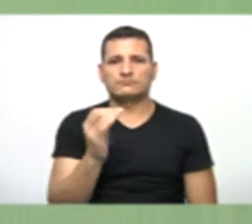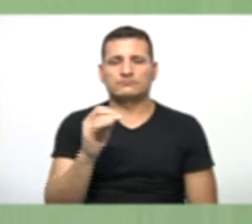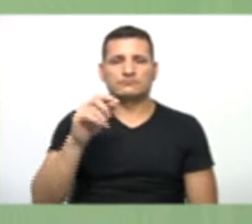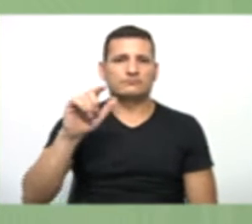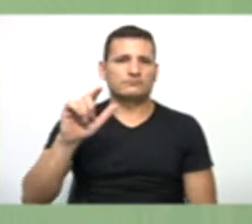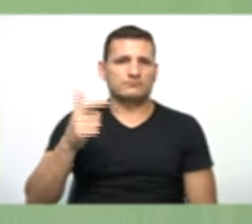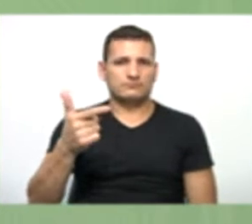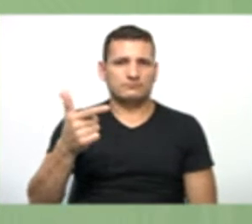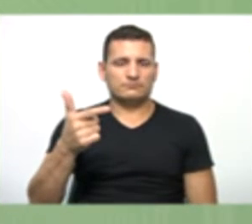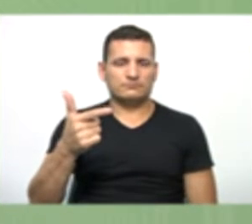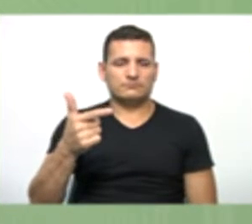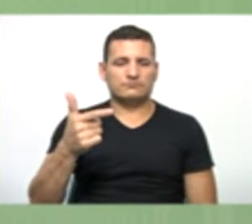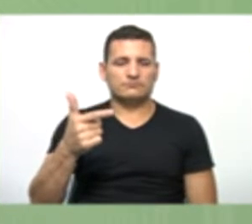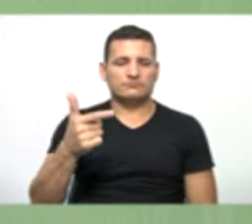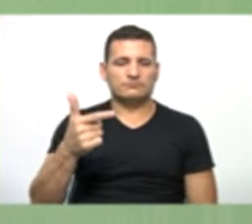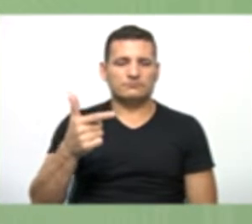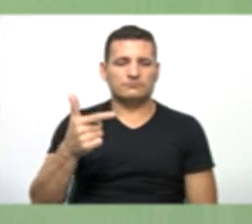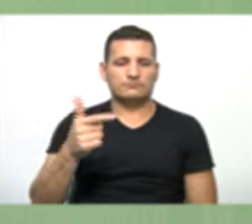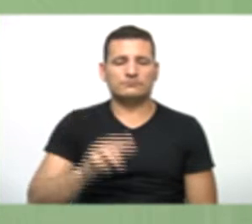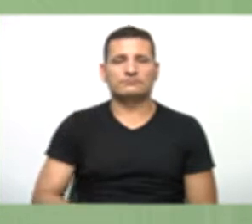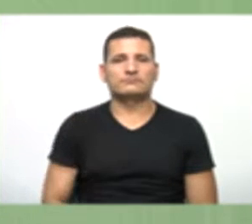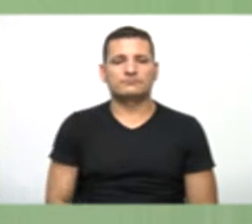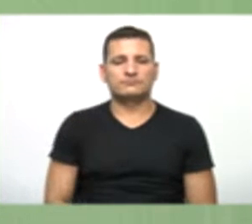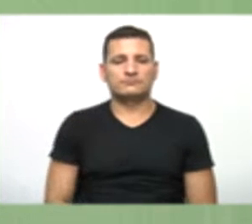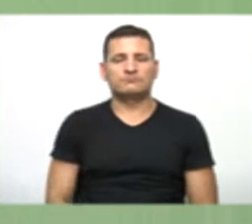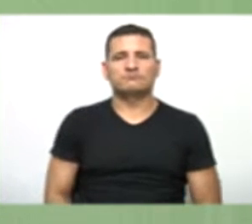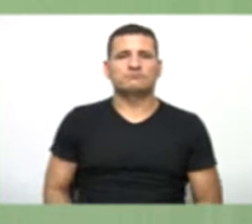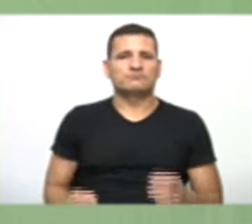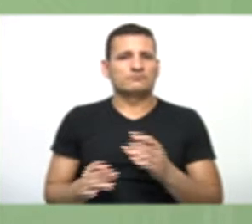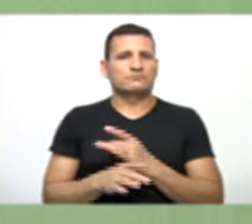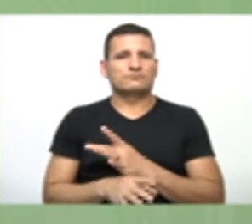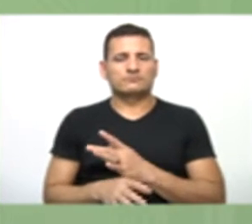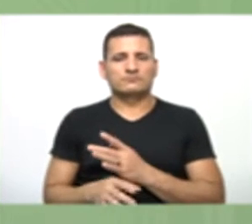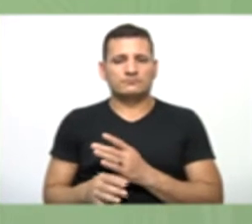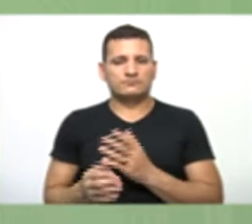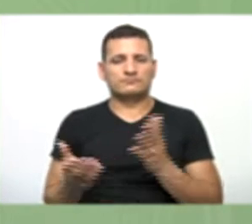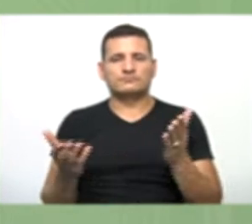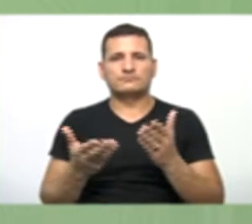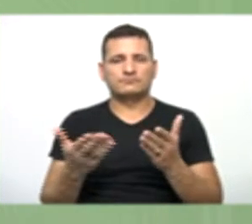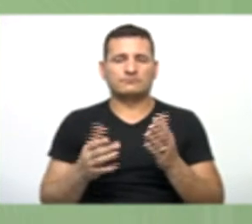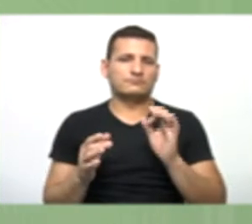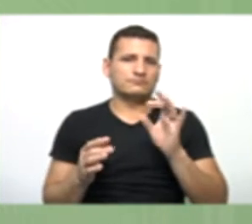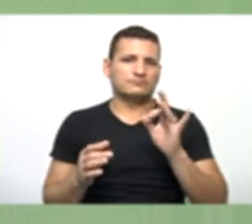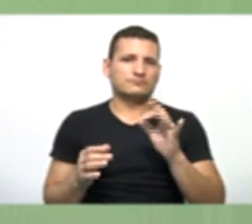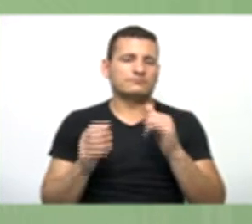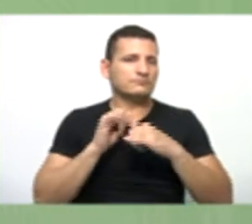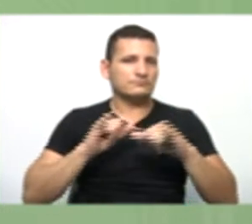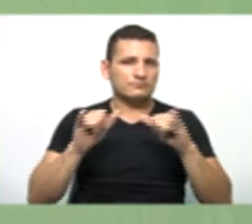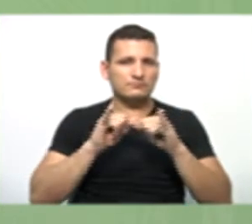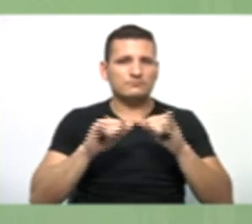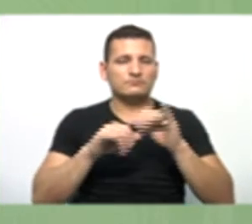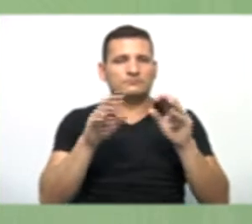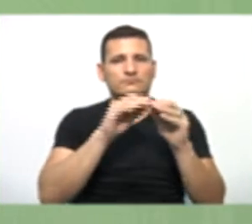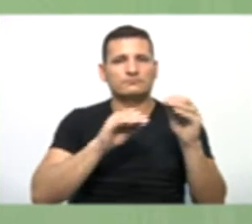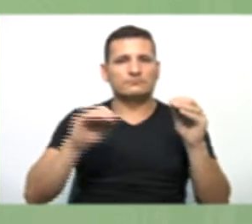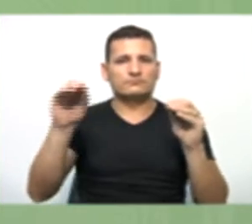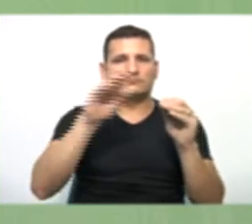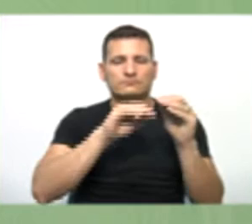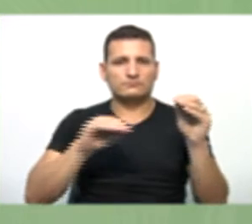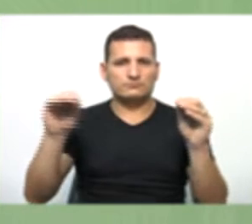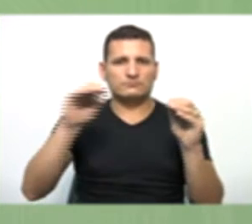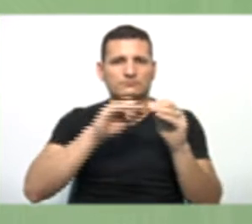0,02. Pronto, senhores. É muito simples. Só inserir cada informação no